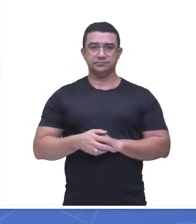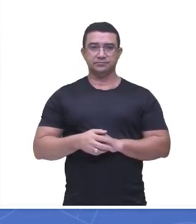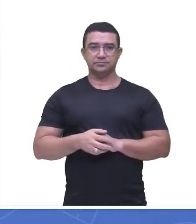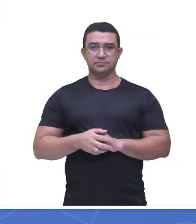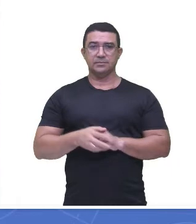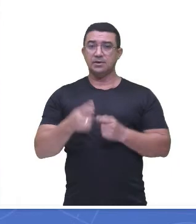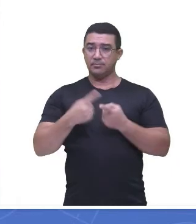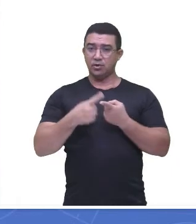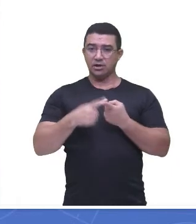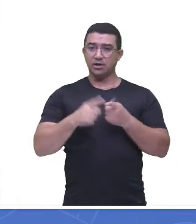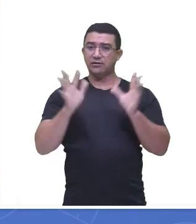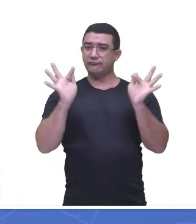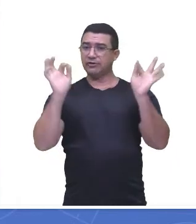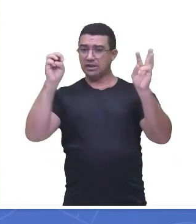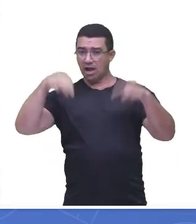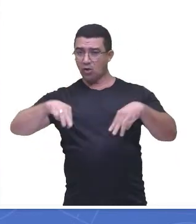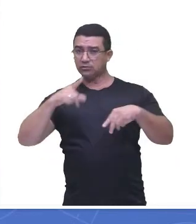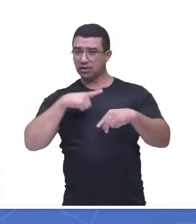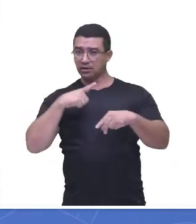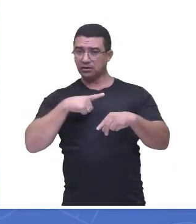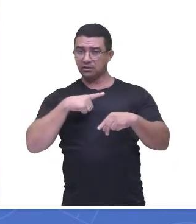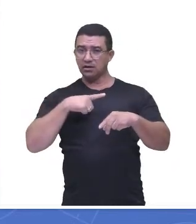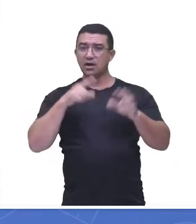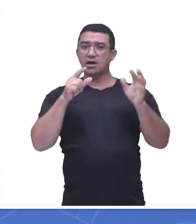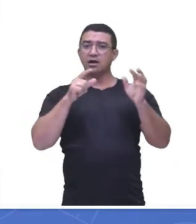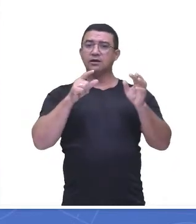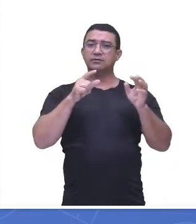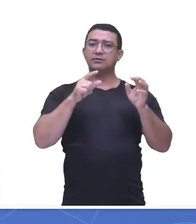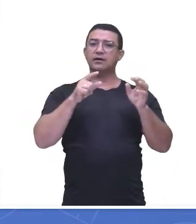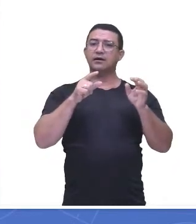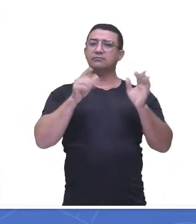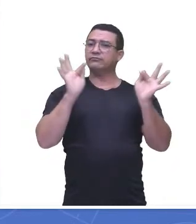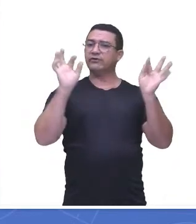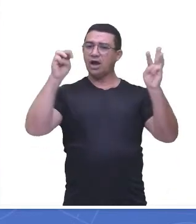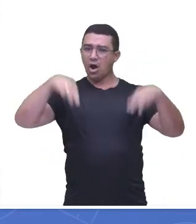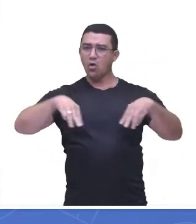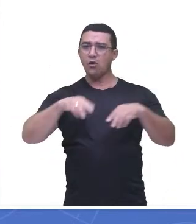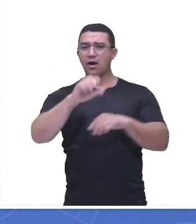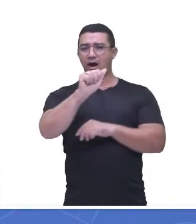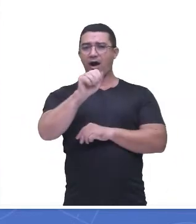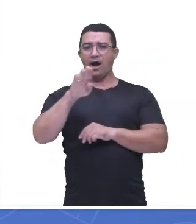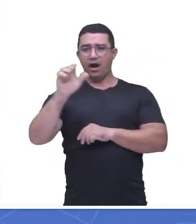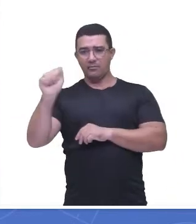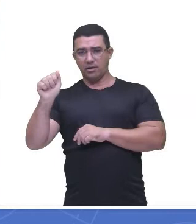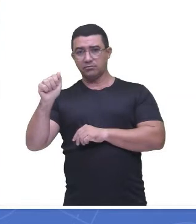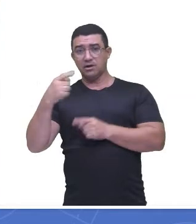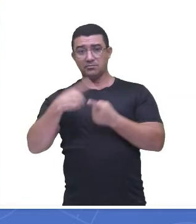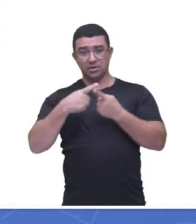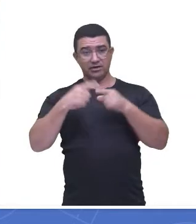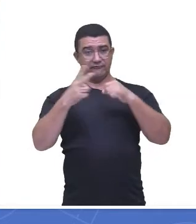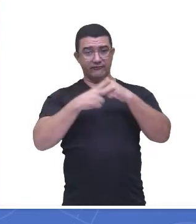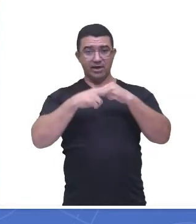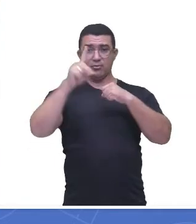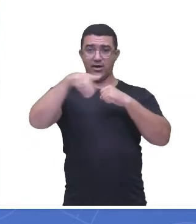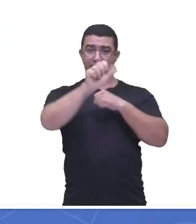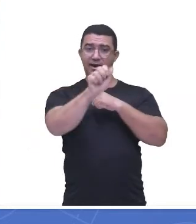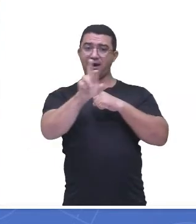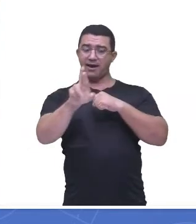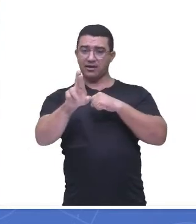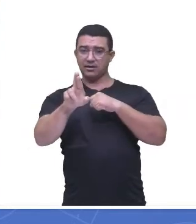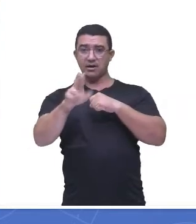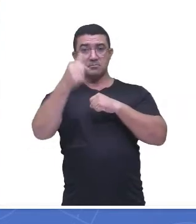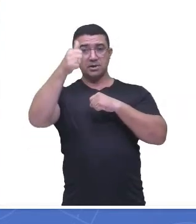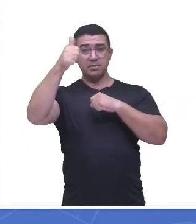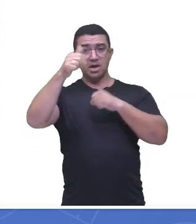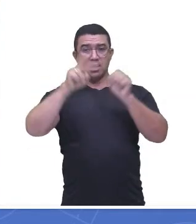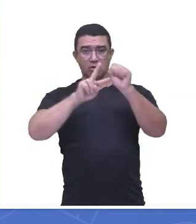as desinências, né? Aba, ia. Porque o verbo é da primeira conjugação, arreglar, e da terceira